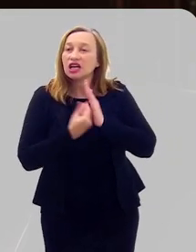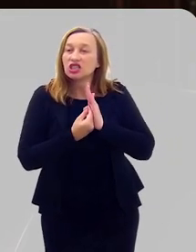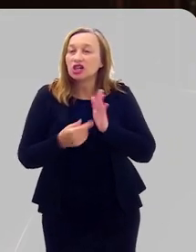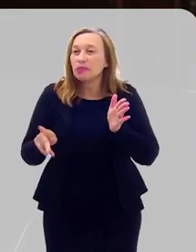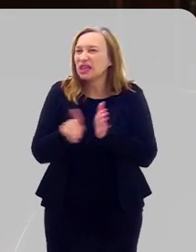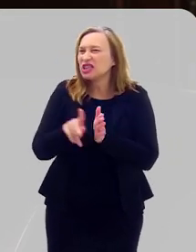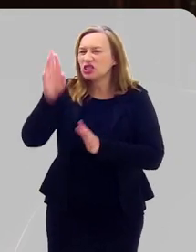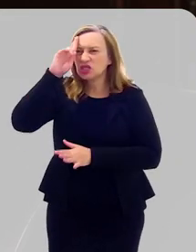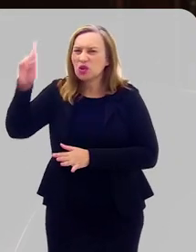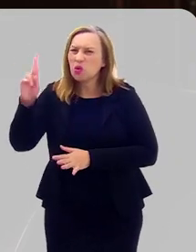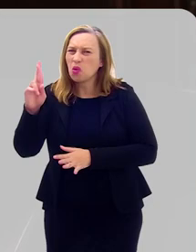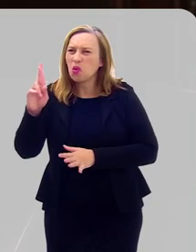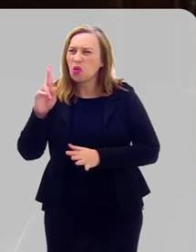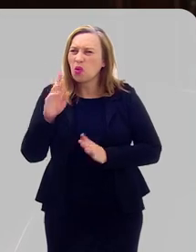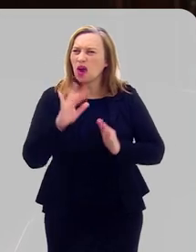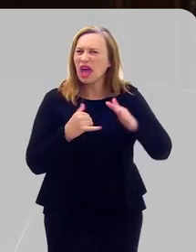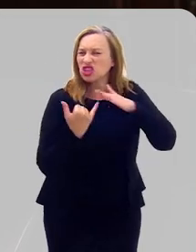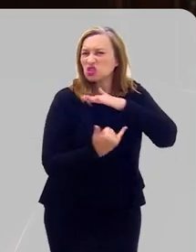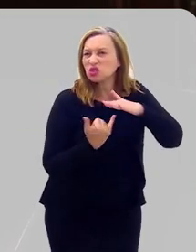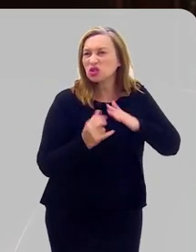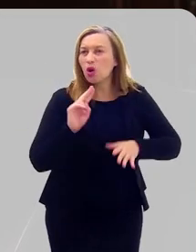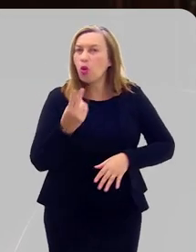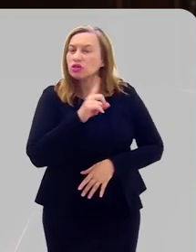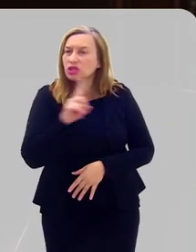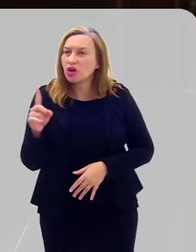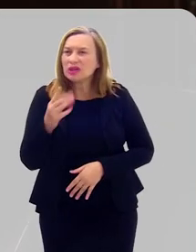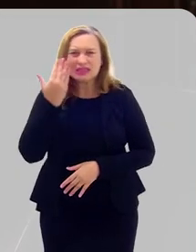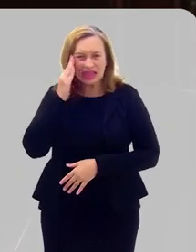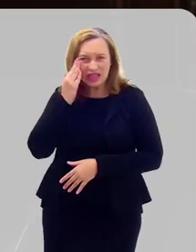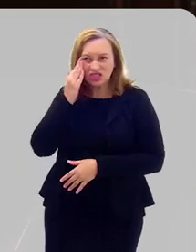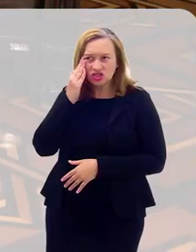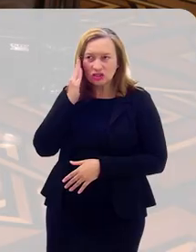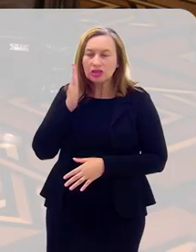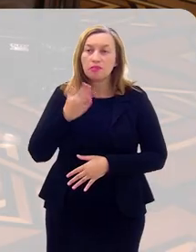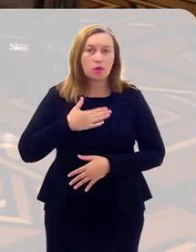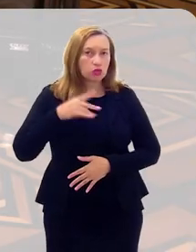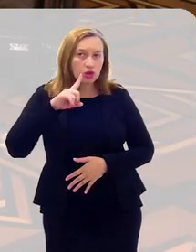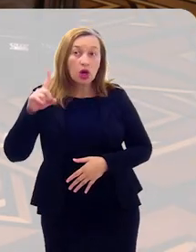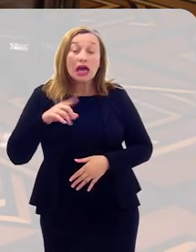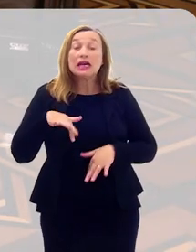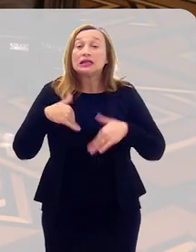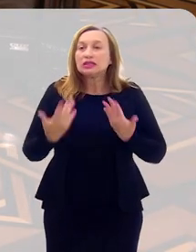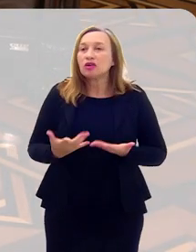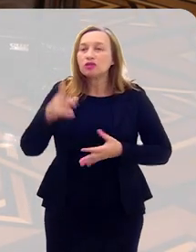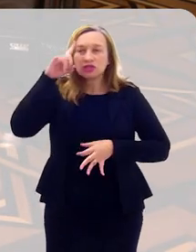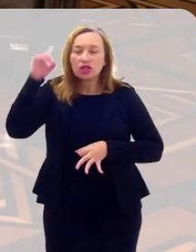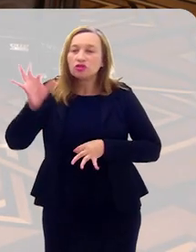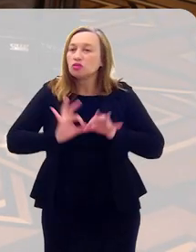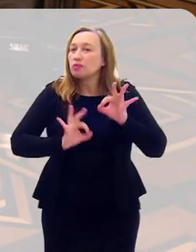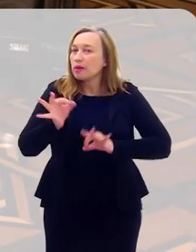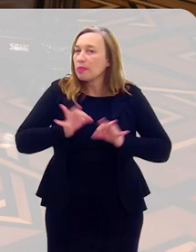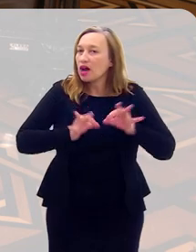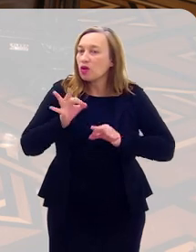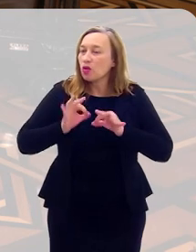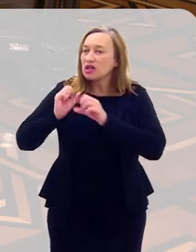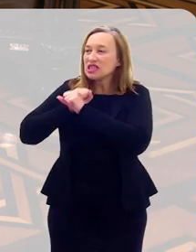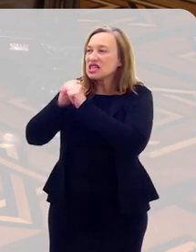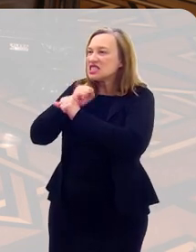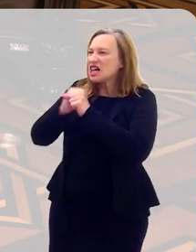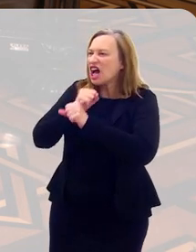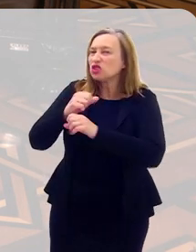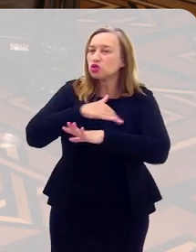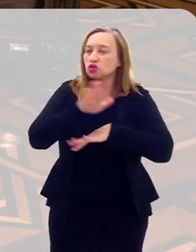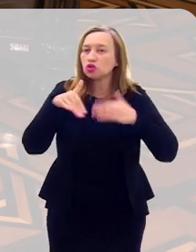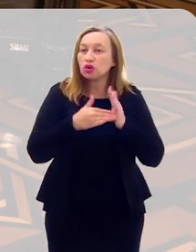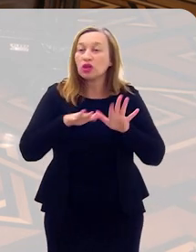que ela é industrial? Opa, ou não. Meu Deus. Entende? Então, Deus me preparou, me forjou nesses